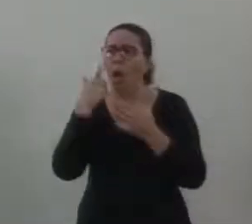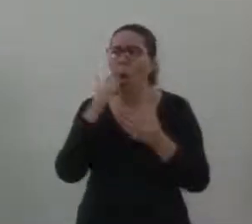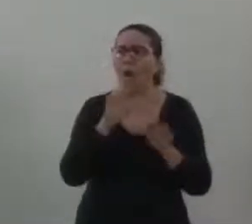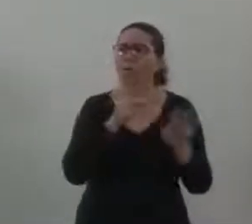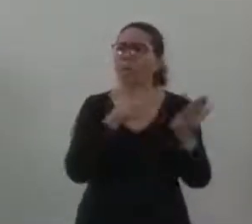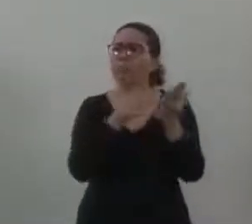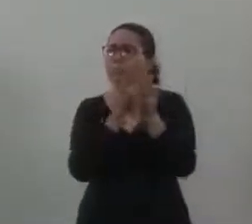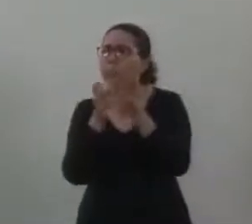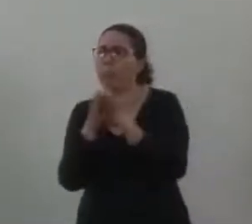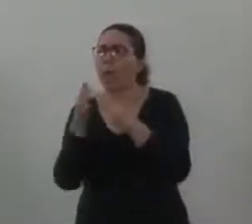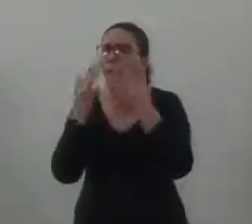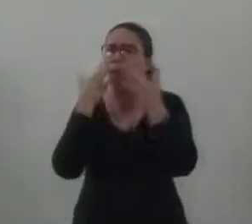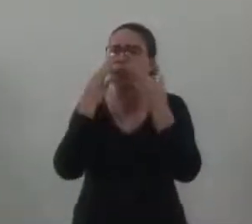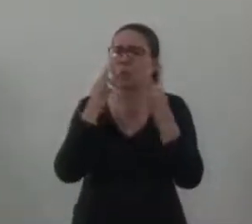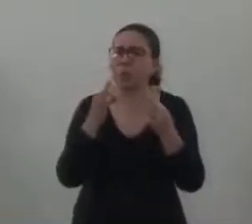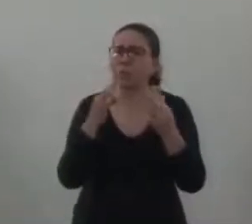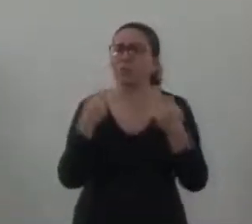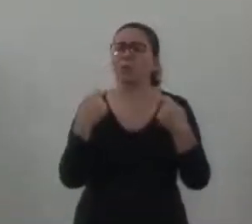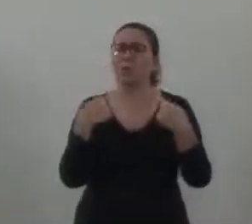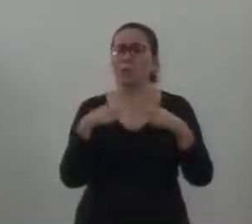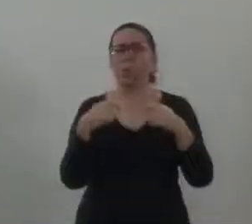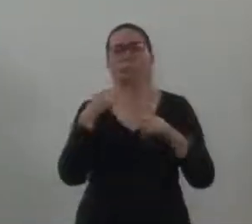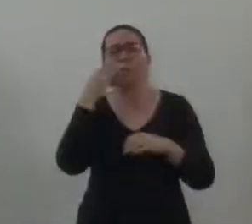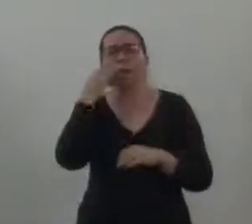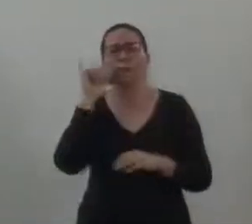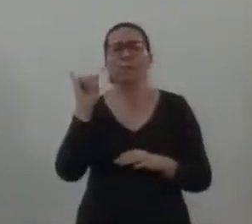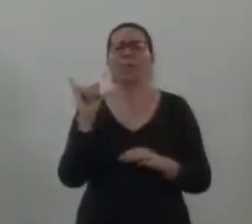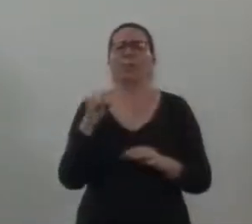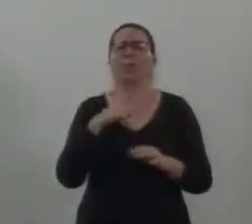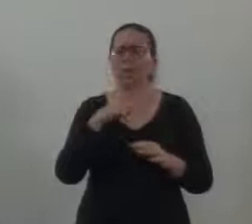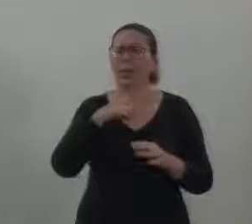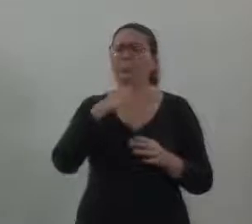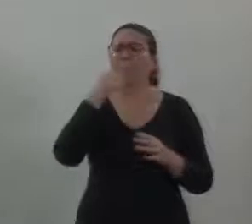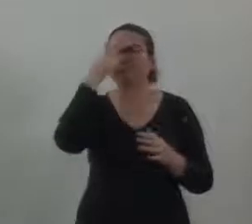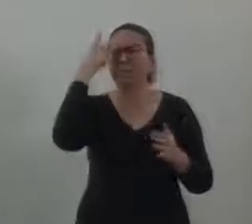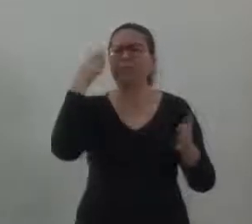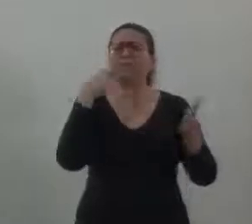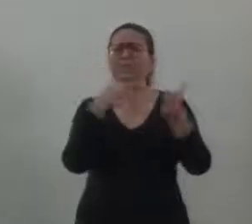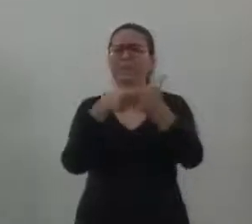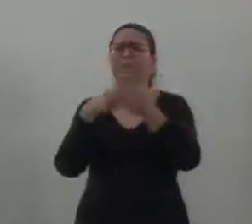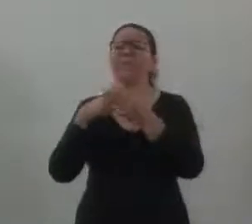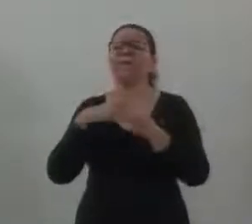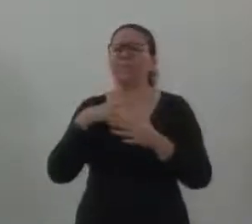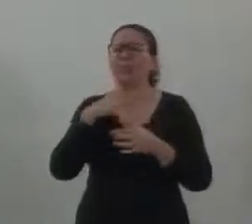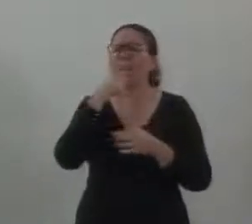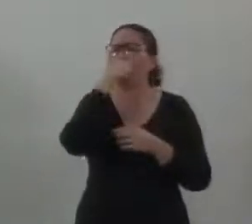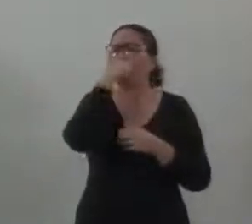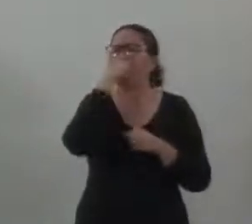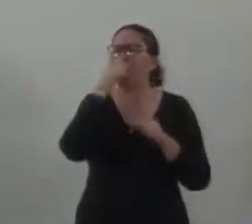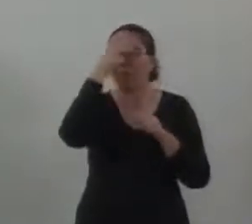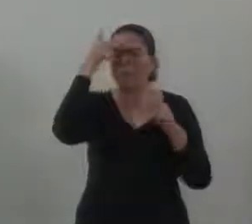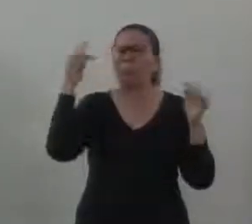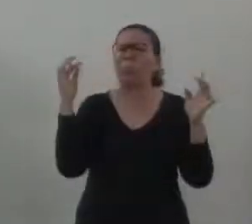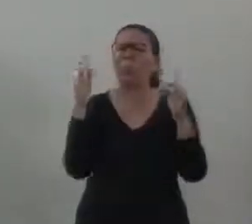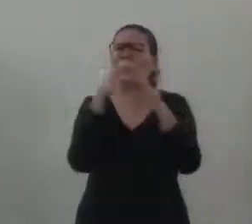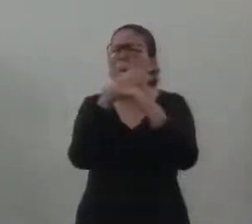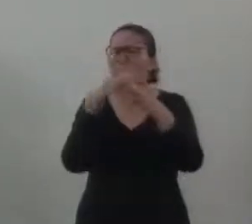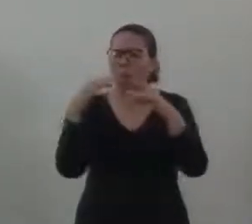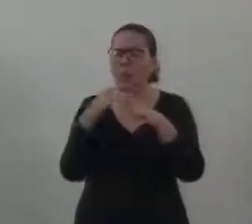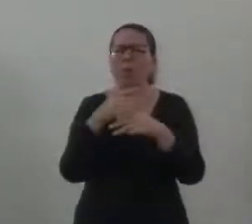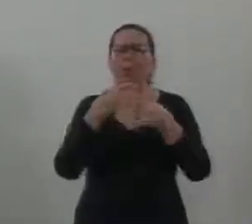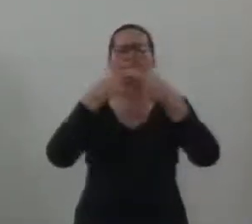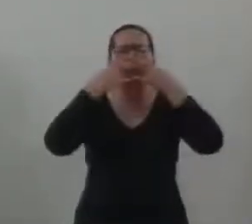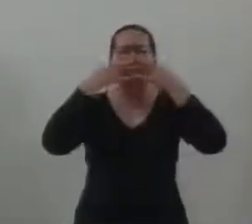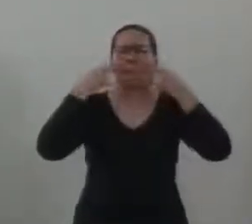utilizadas, né? Então, eu tenho recebido, infelizmente, muitas denúncias de aglomeração e de muitas pessoas também sem